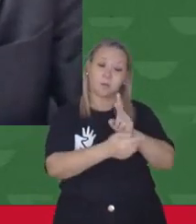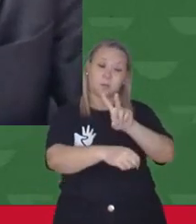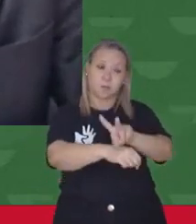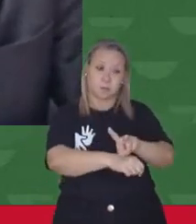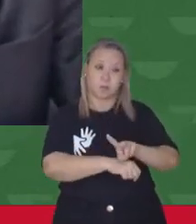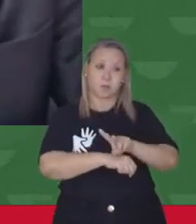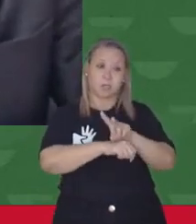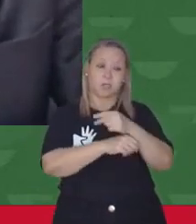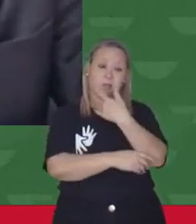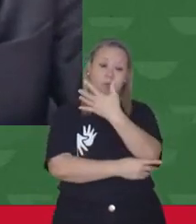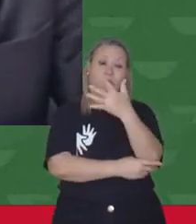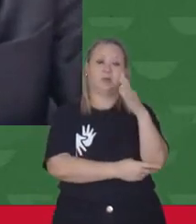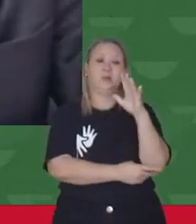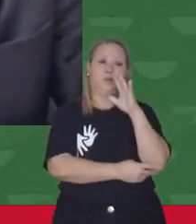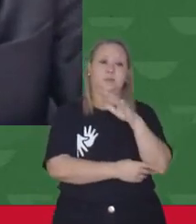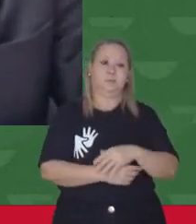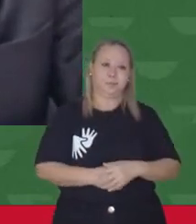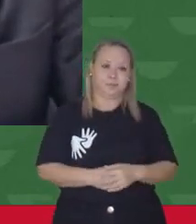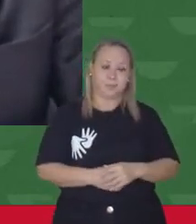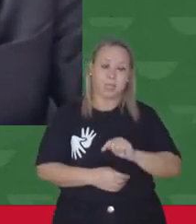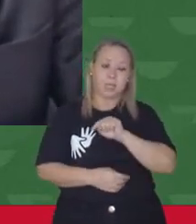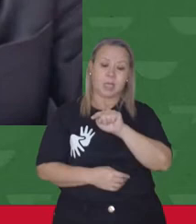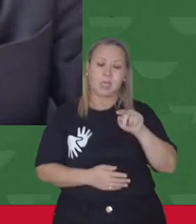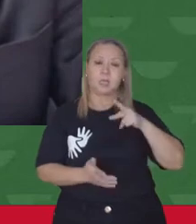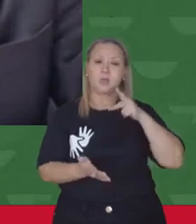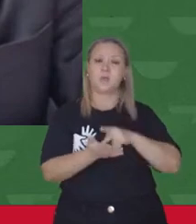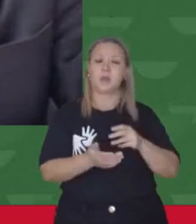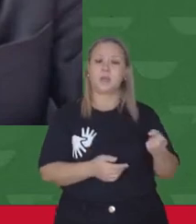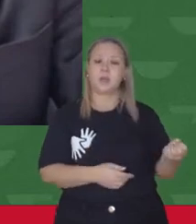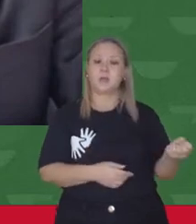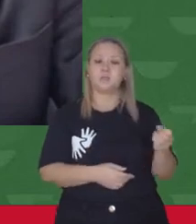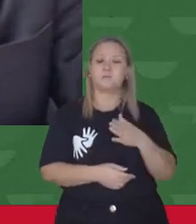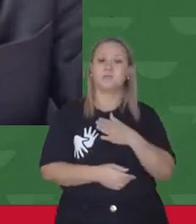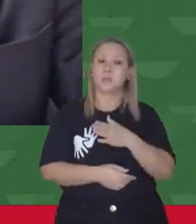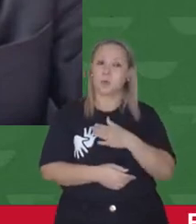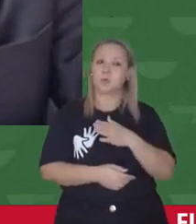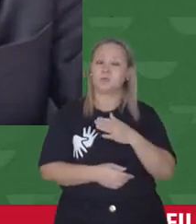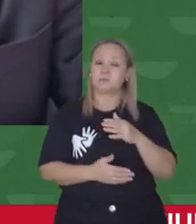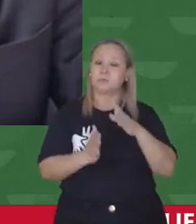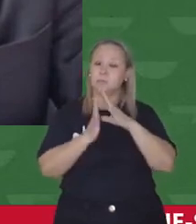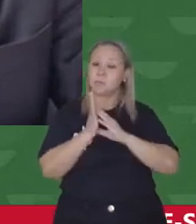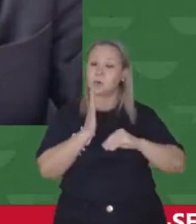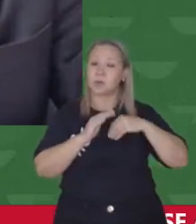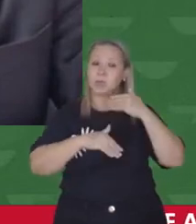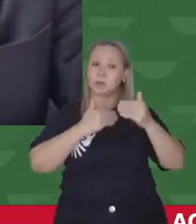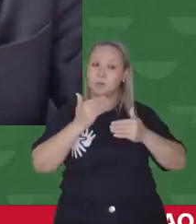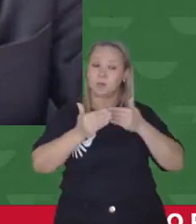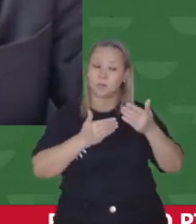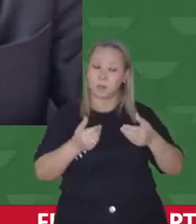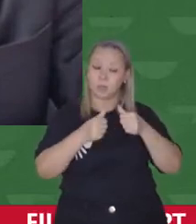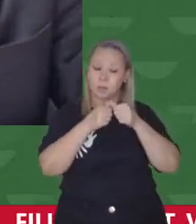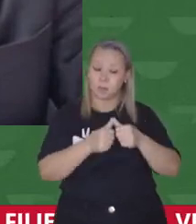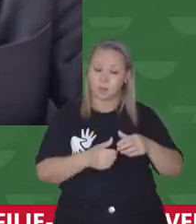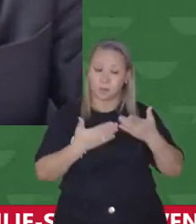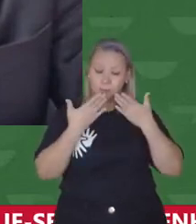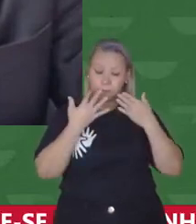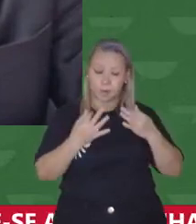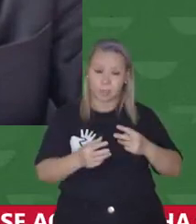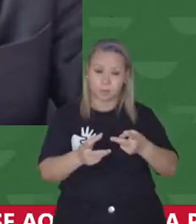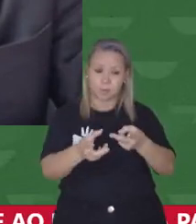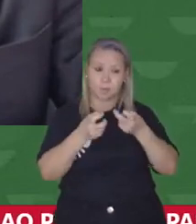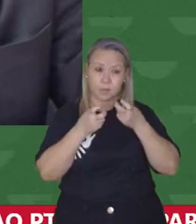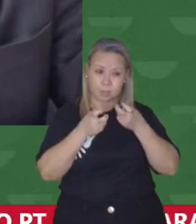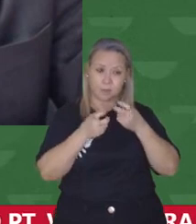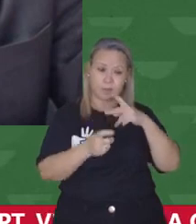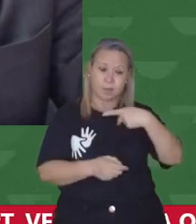ambiental, descarbonização da economia. Isso é um verdadeiro novo modelo de desenvolvimento que eu fico muito feliz em ver que o PT e a